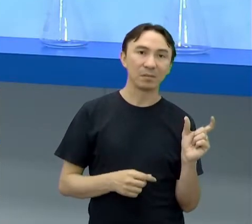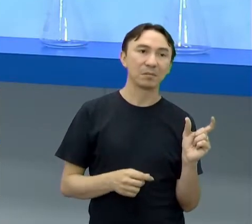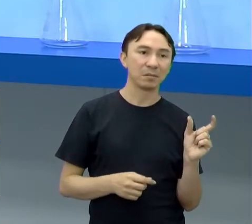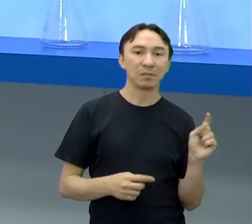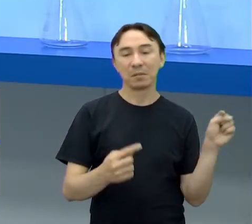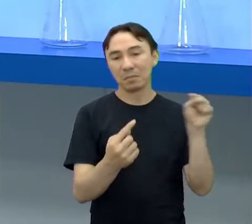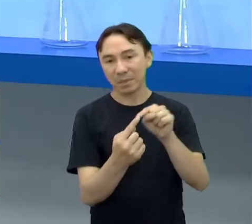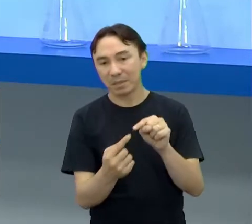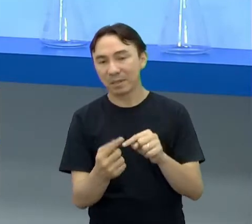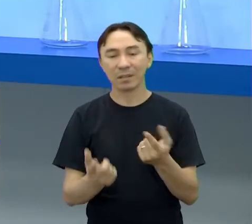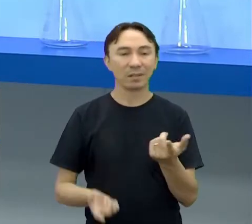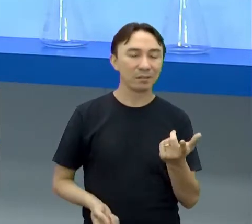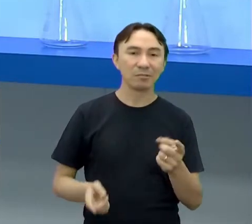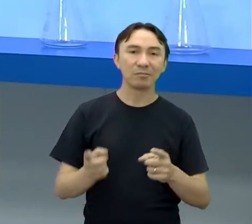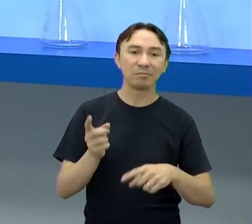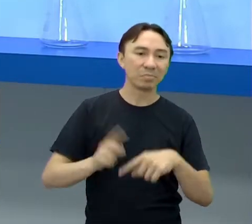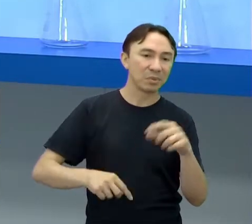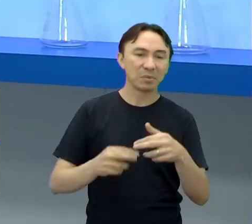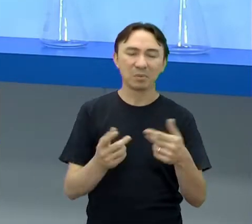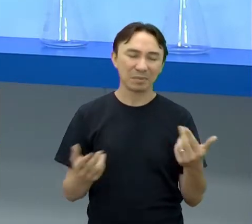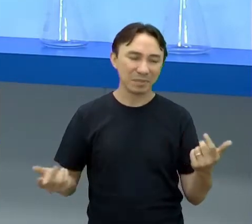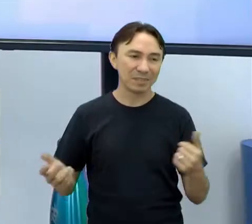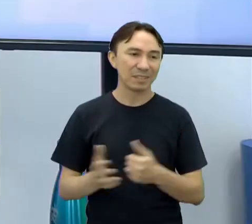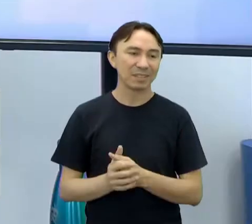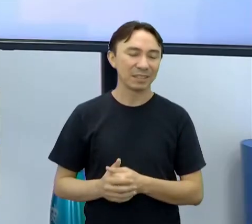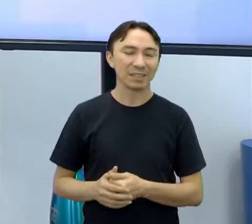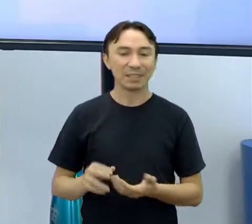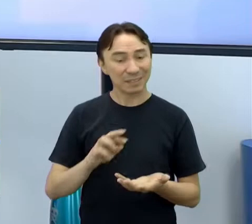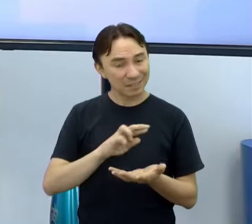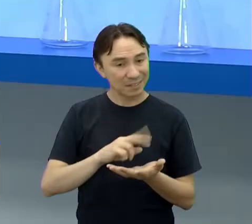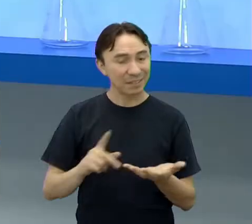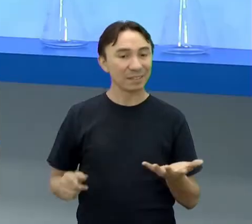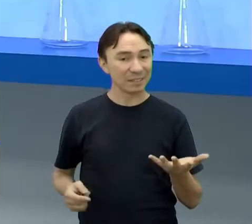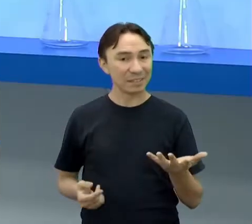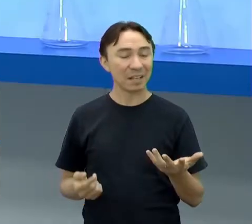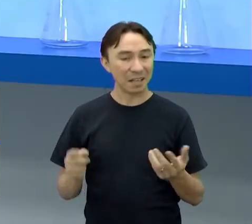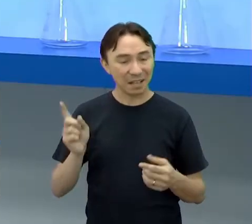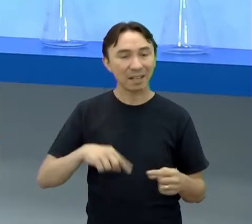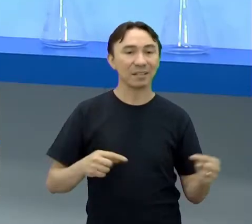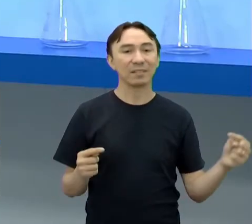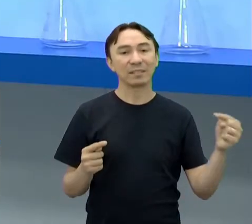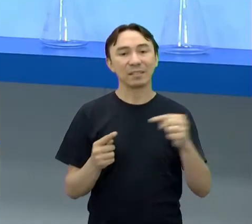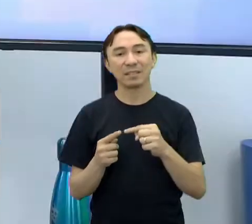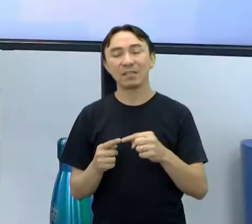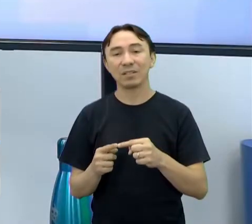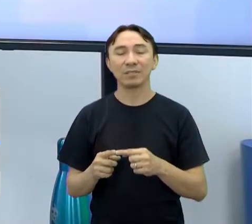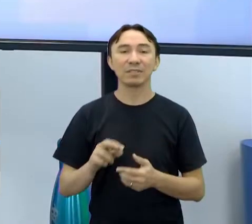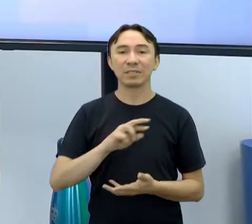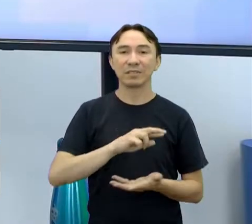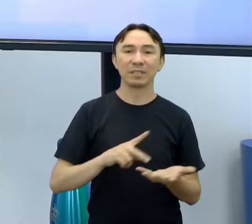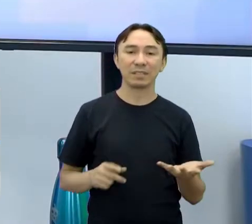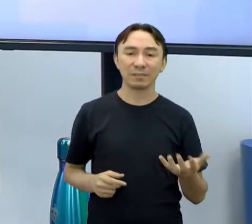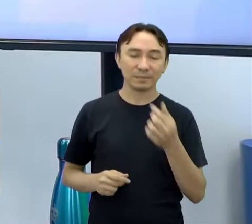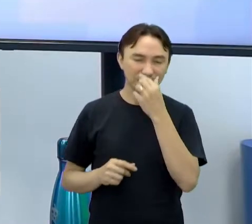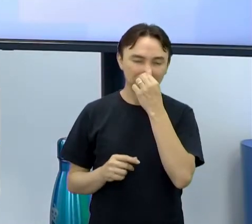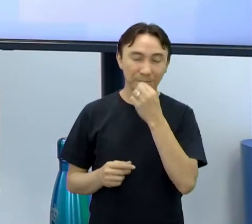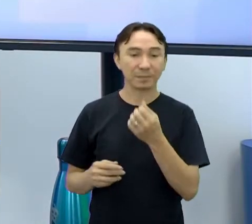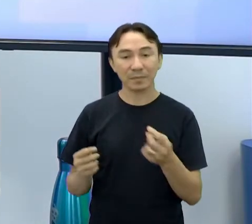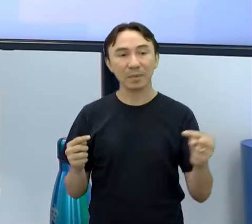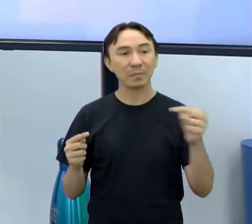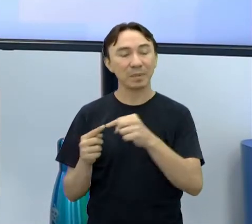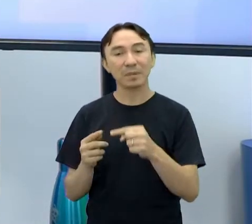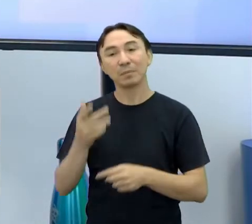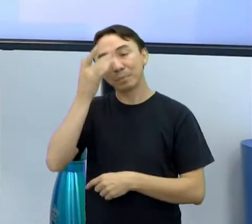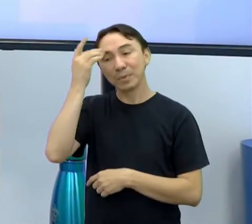objeto, uma pessoa, como que você está associando ali, né? Então, isso mesmo. Eu associei pessoas. Então, perfeito. E aí